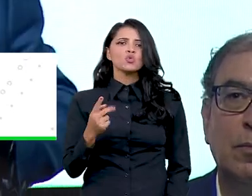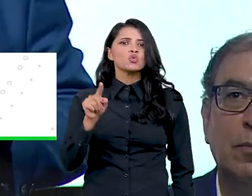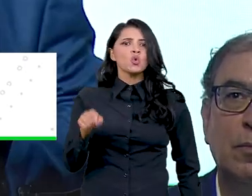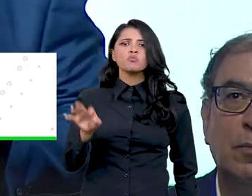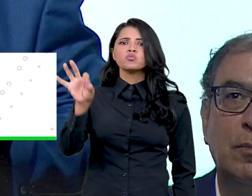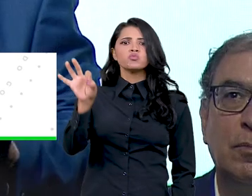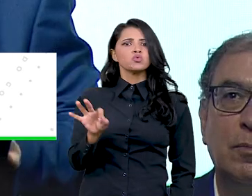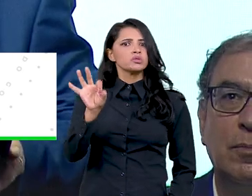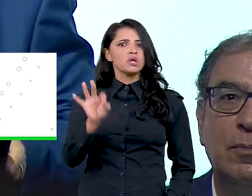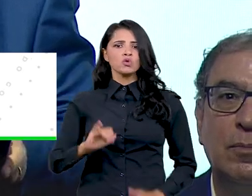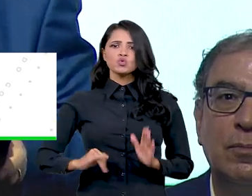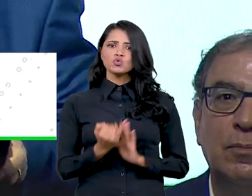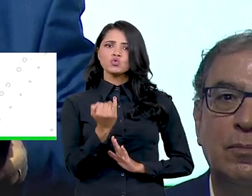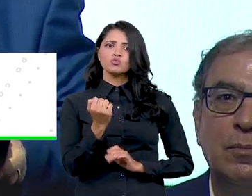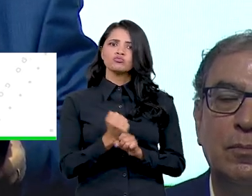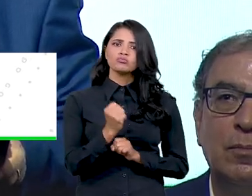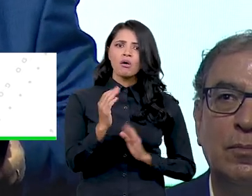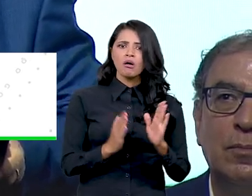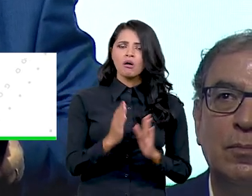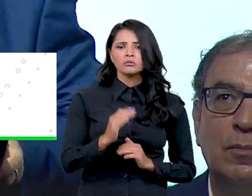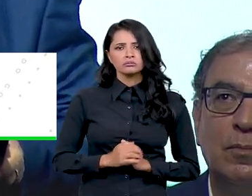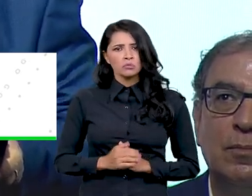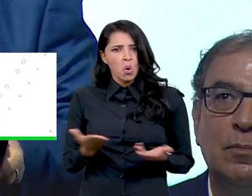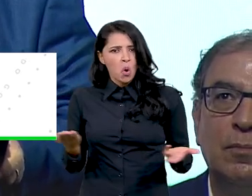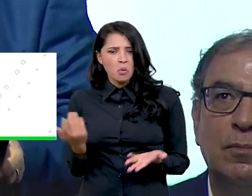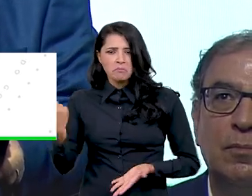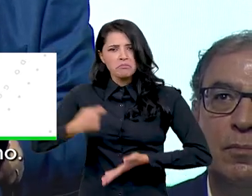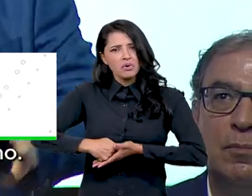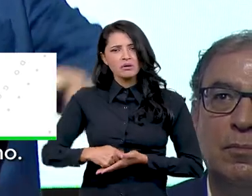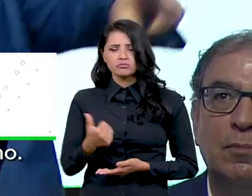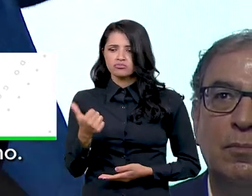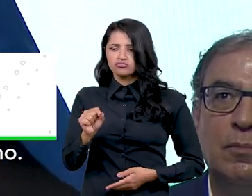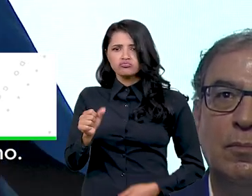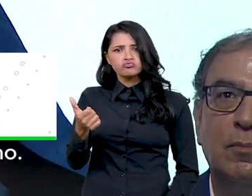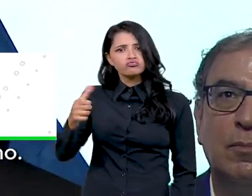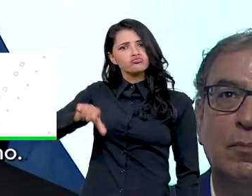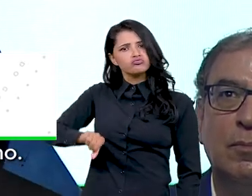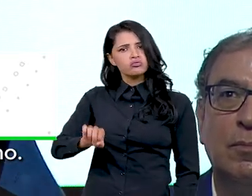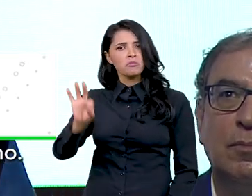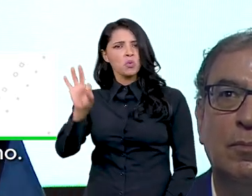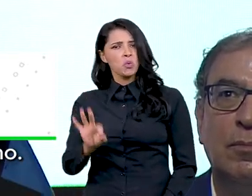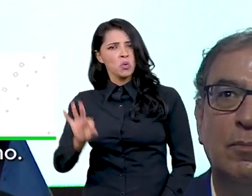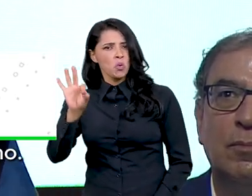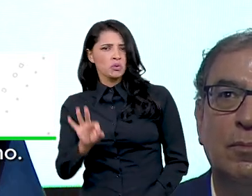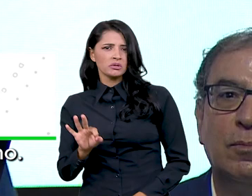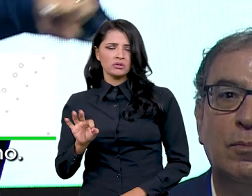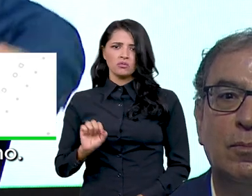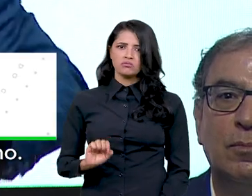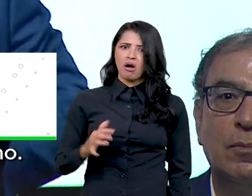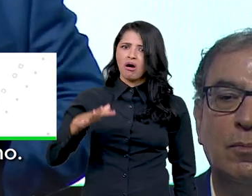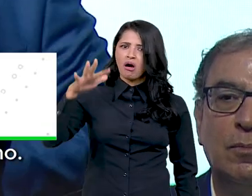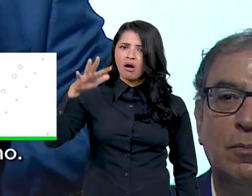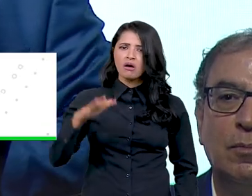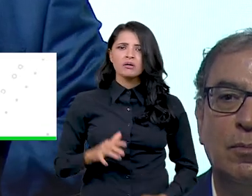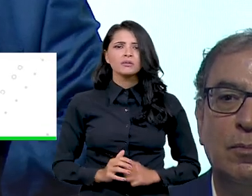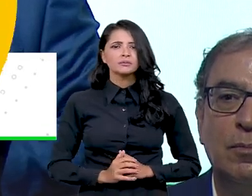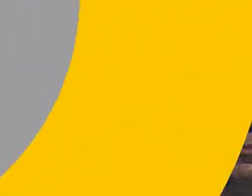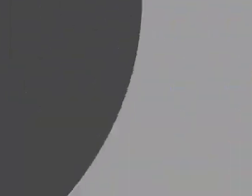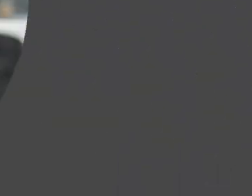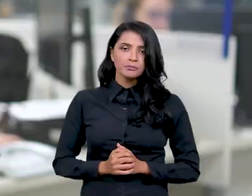sabe? Pagando 2% de juros ao ano. Hoje vocês estão pagando 18, 19% ao